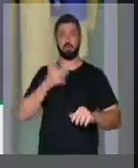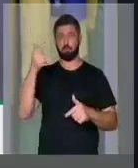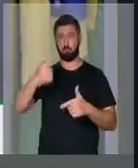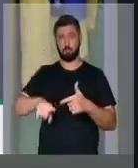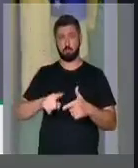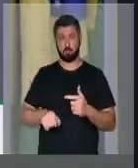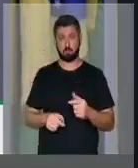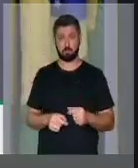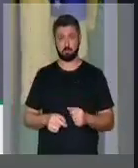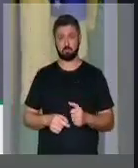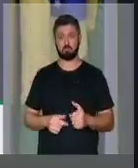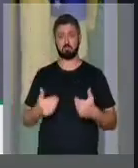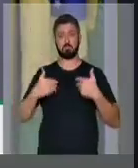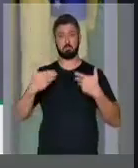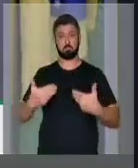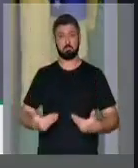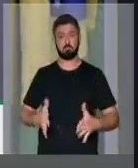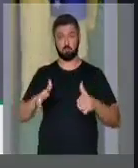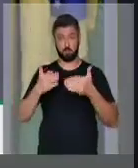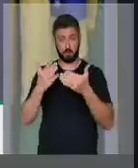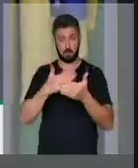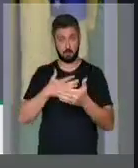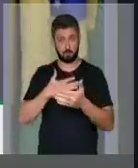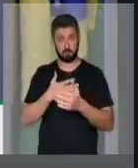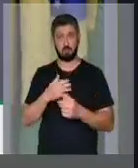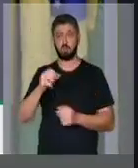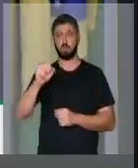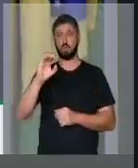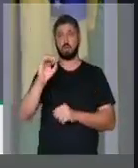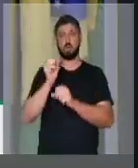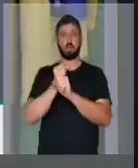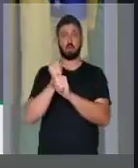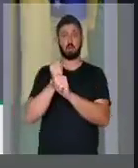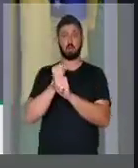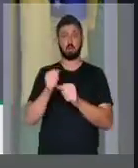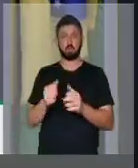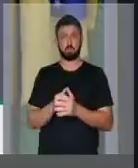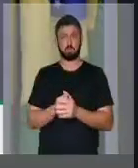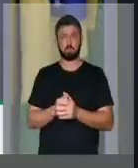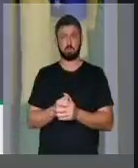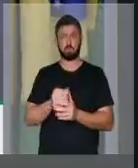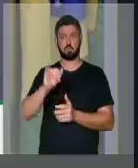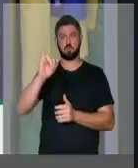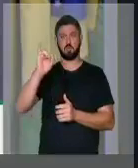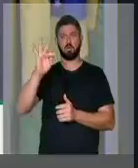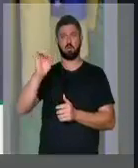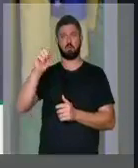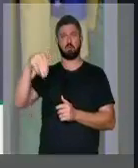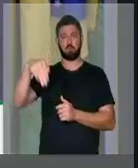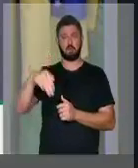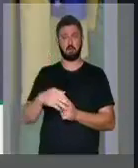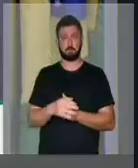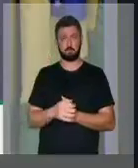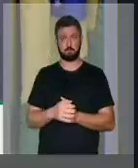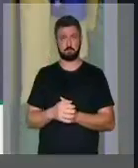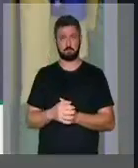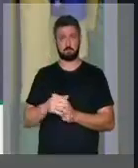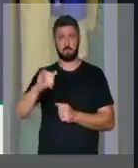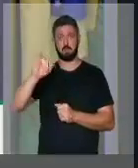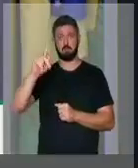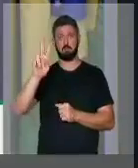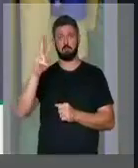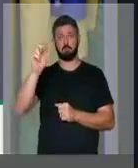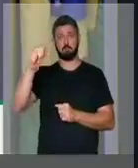queria aqui prestar minha homenagem aos 80 anos do IFAM, o